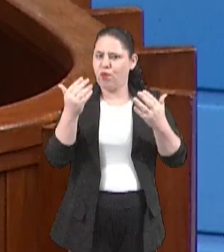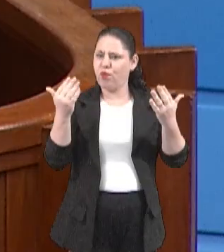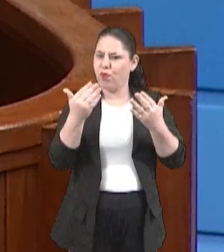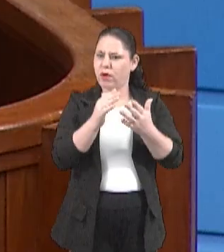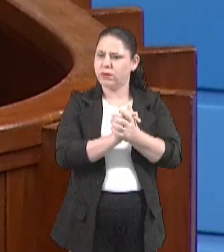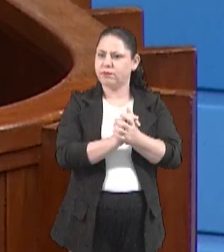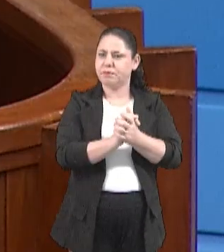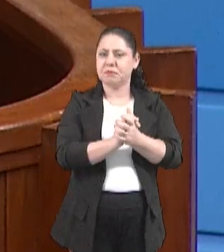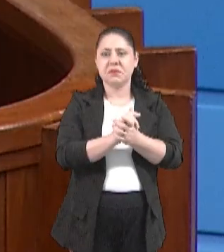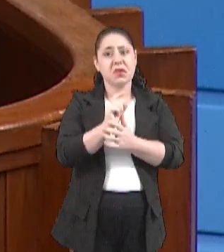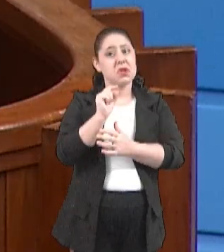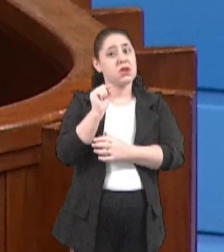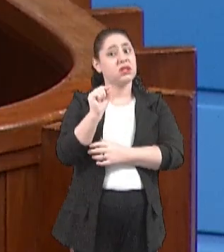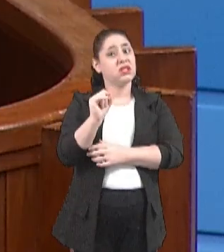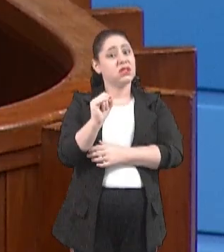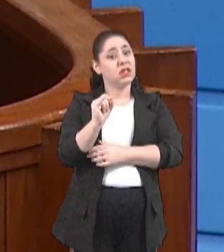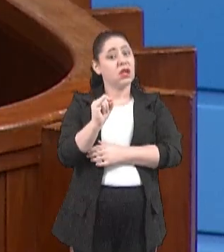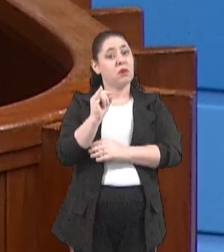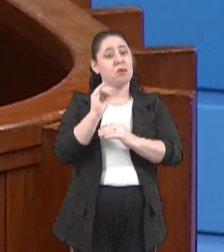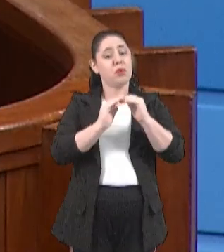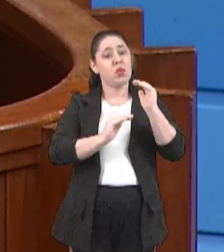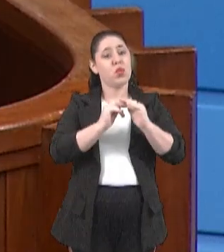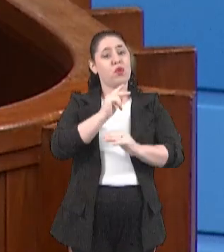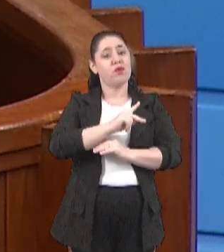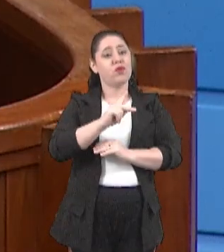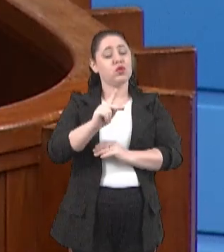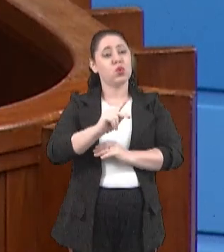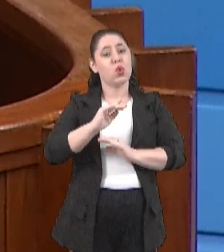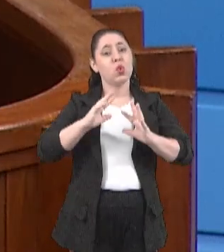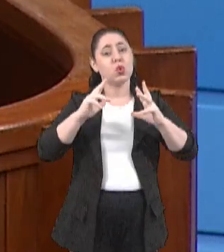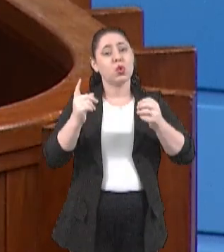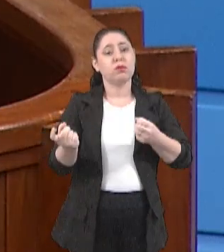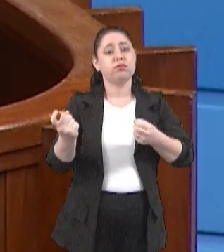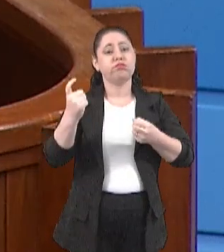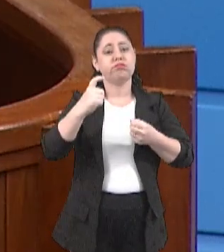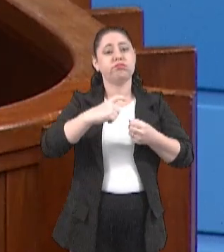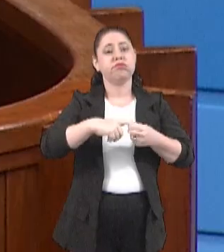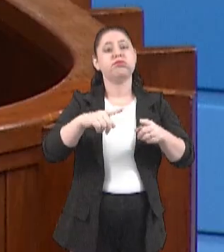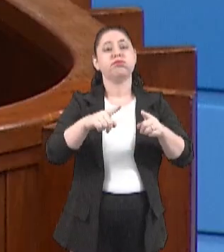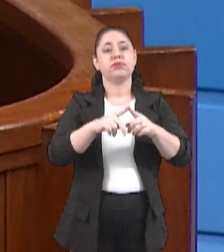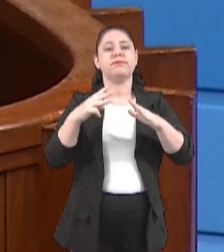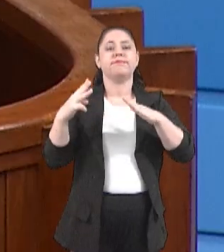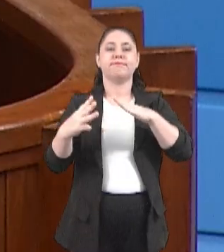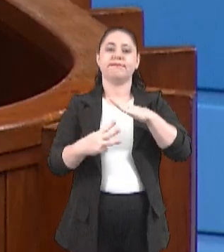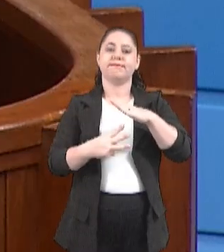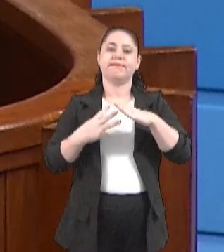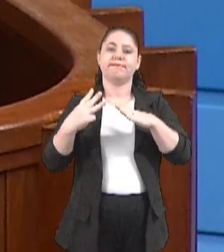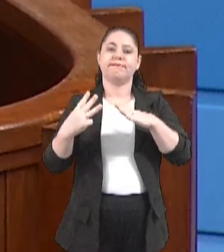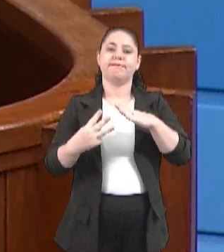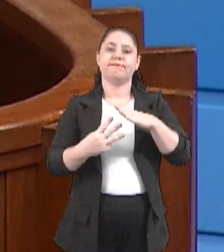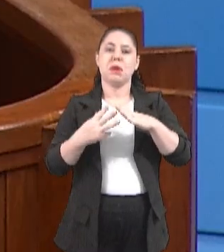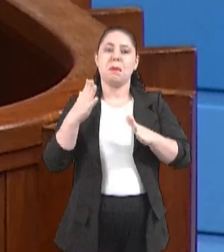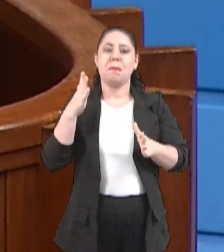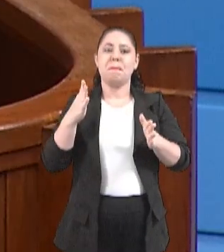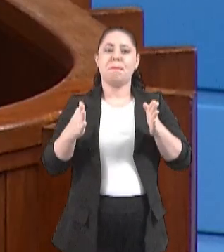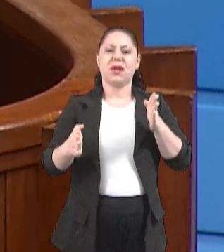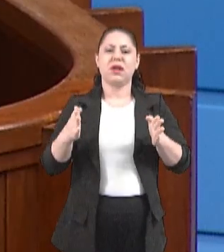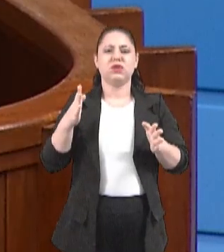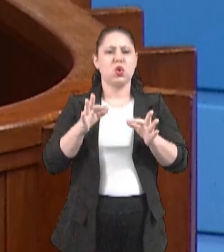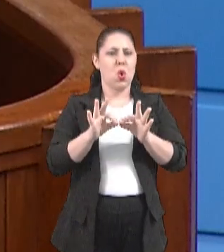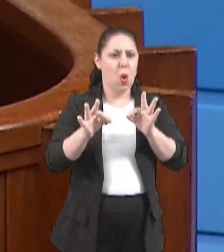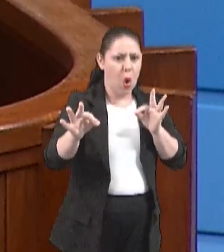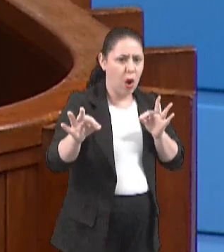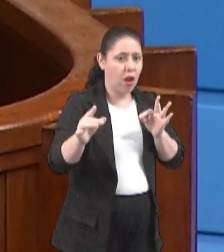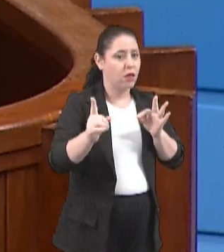que, muito provavelmente, todos os professores contratados serão também terceirizados a um prazo não muito